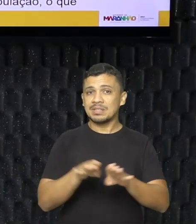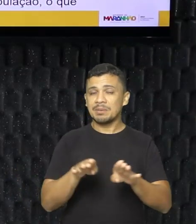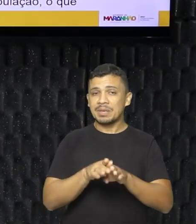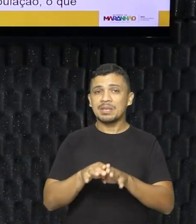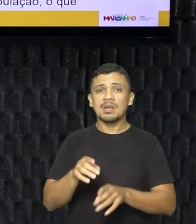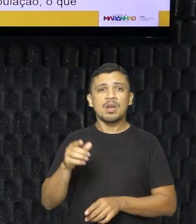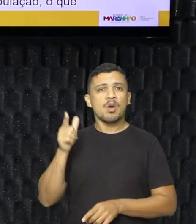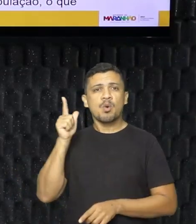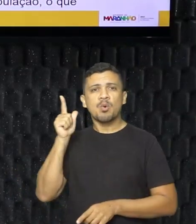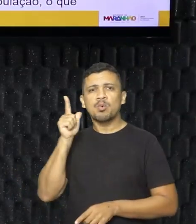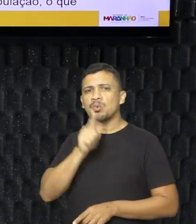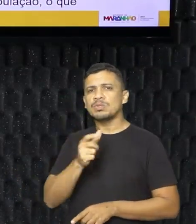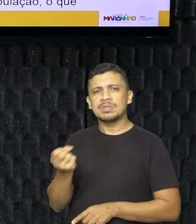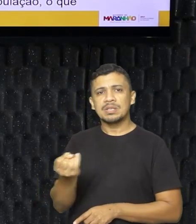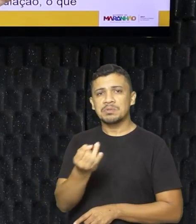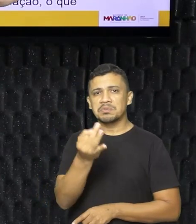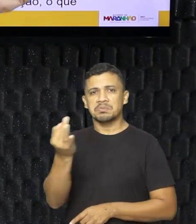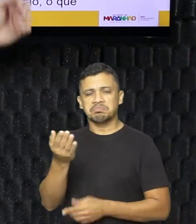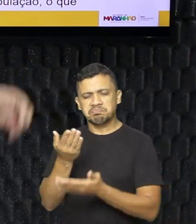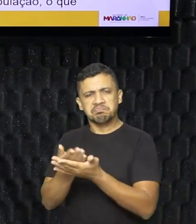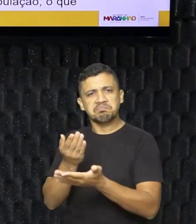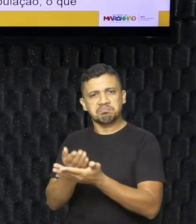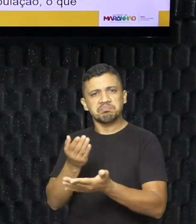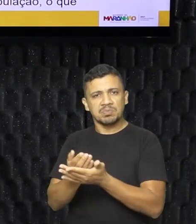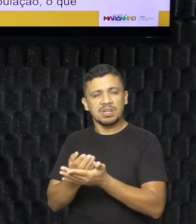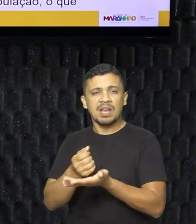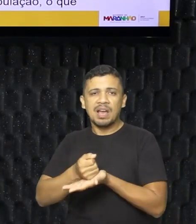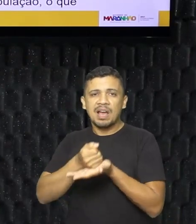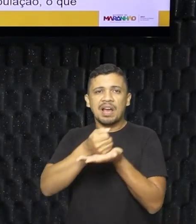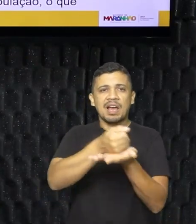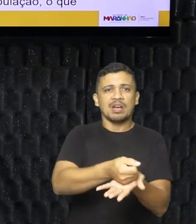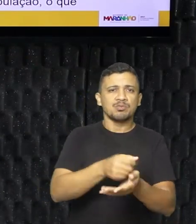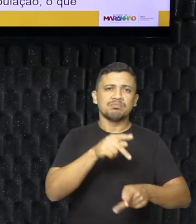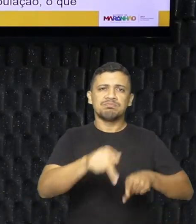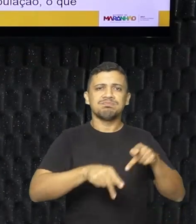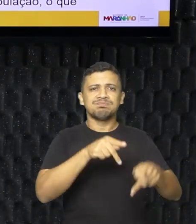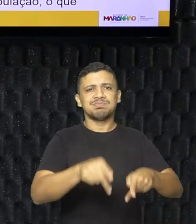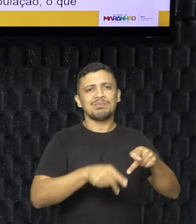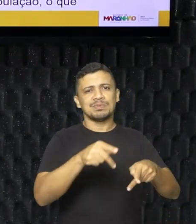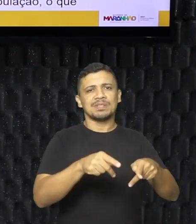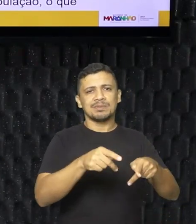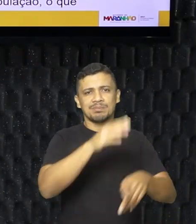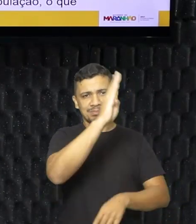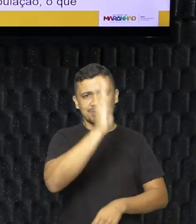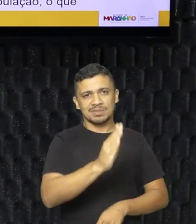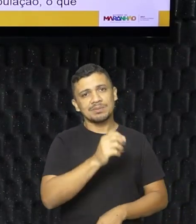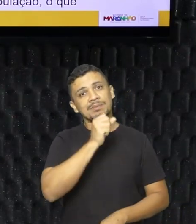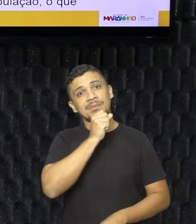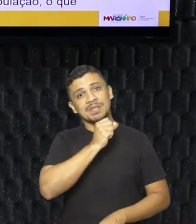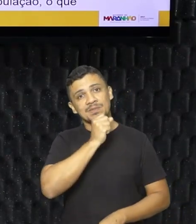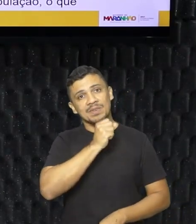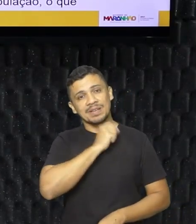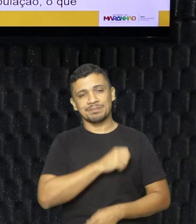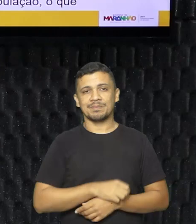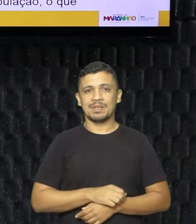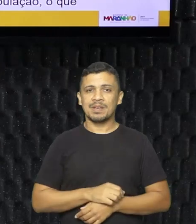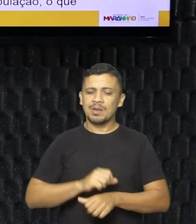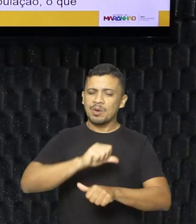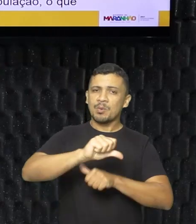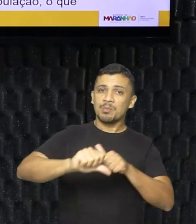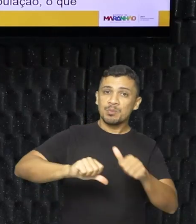escolaridade colaboram para o envelhecimento da população brasileira. Quer dizer que as mudanças